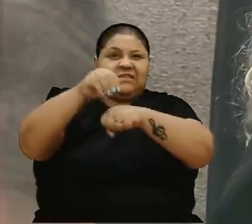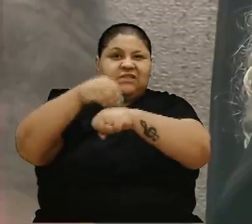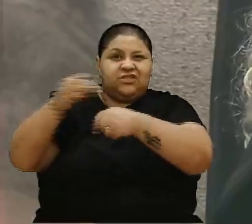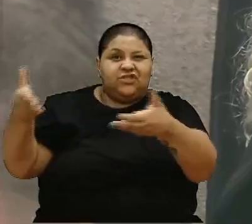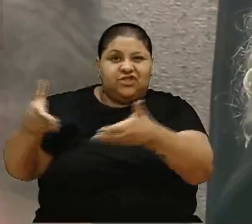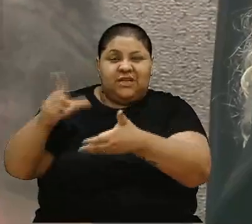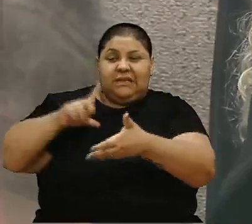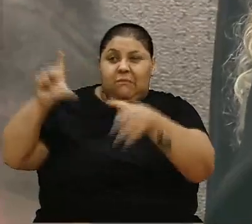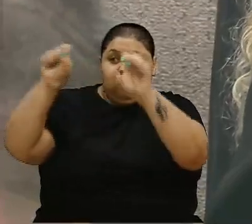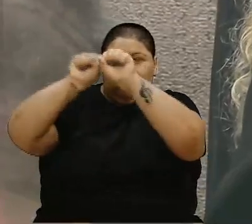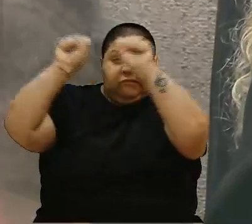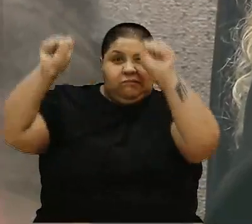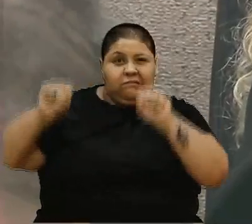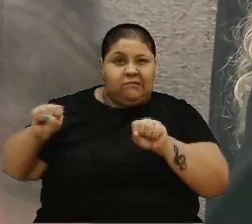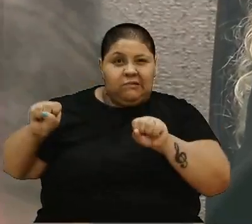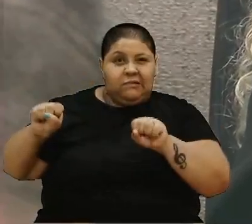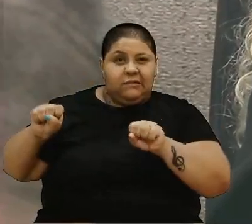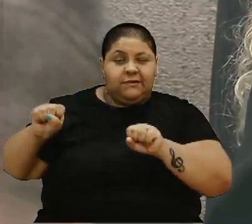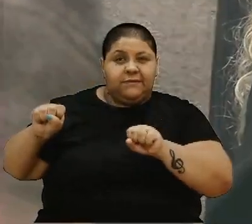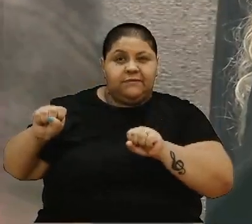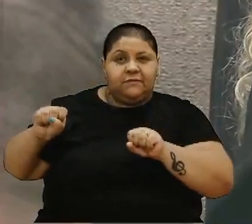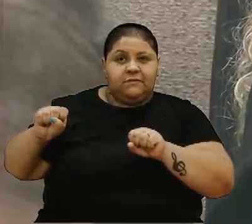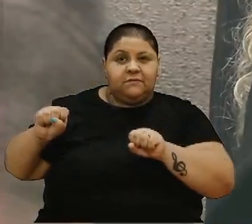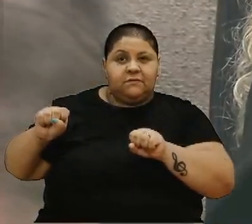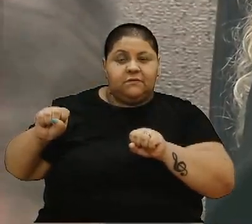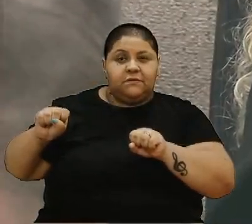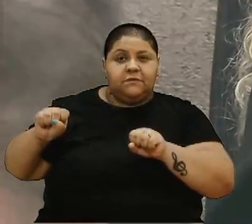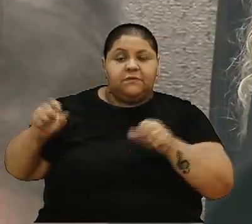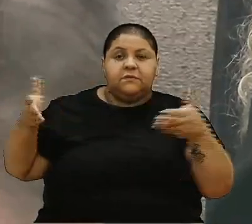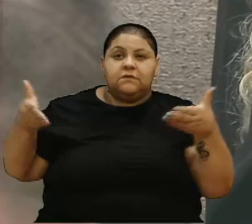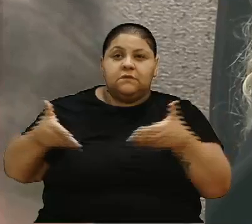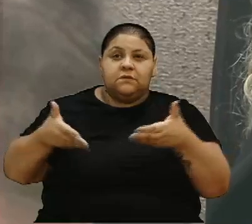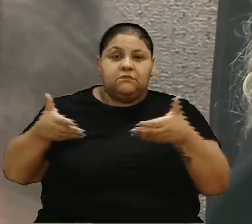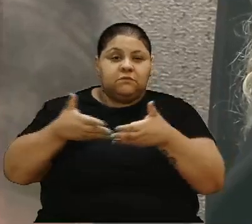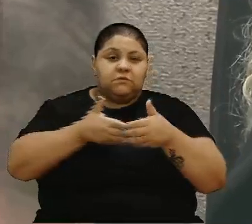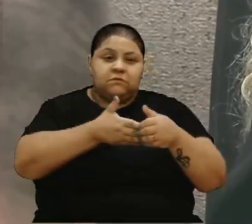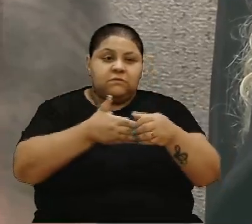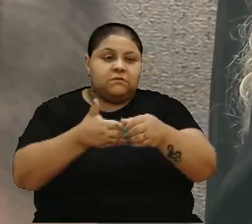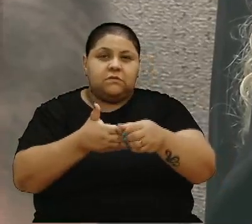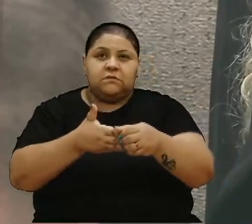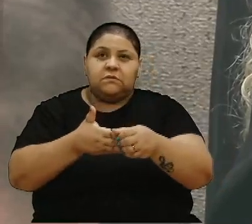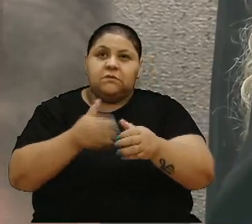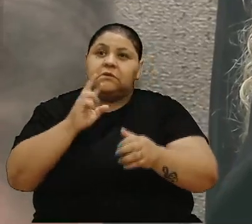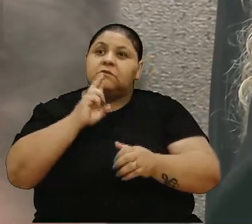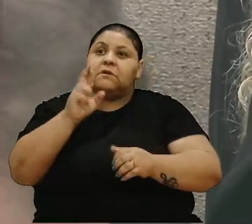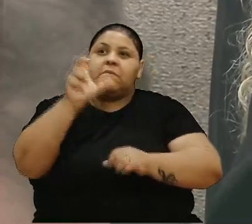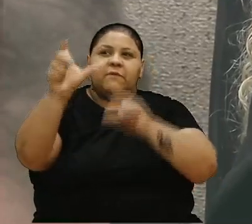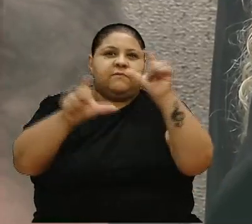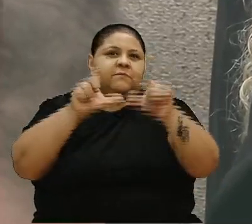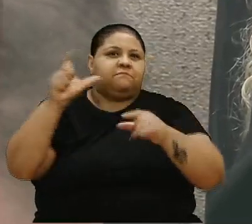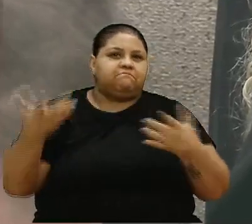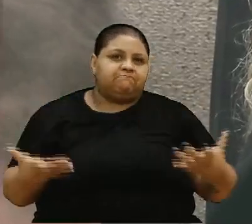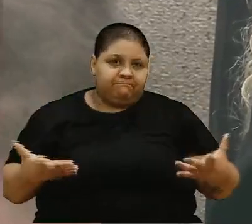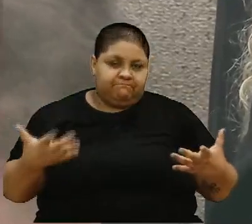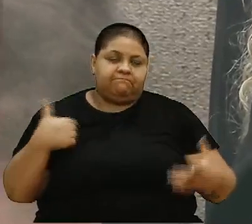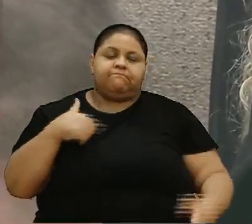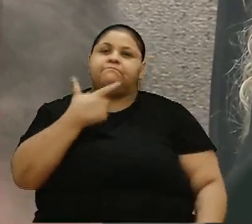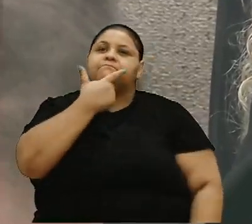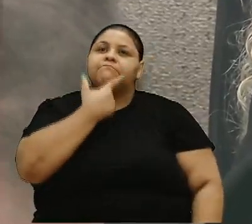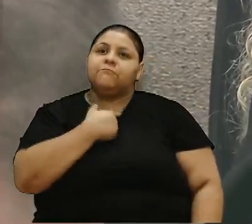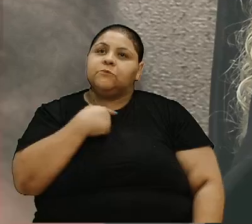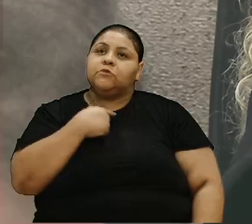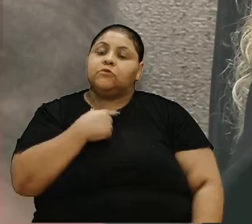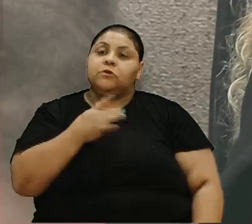tem no sistema, né? E a gente fica sem orientação para dar para aquele morador. Então, eu gostaria de uma